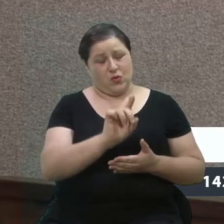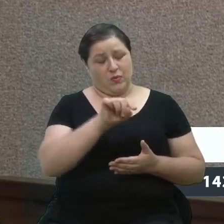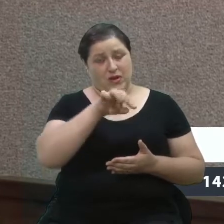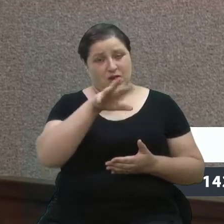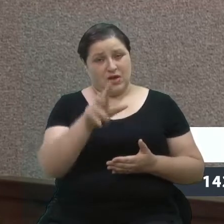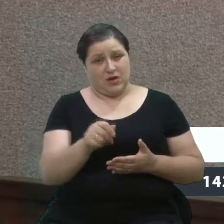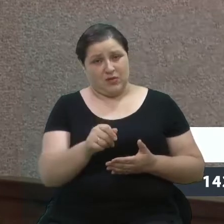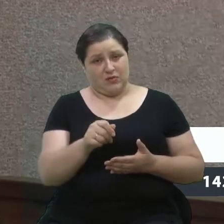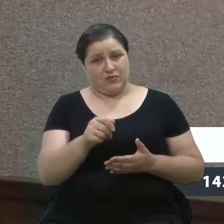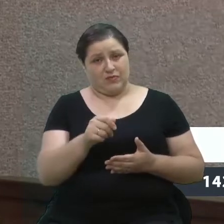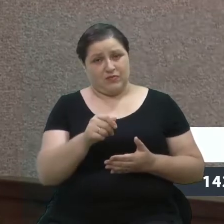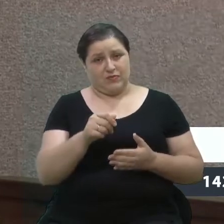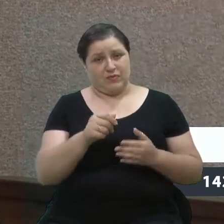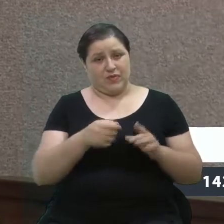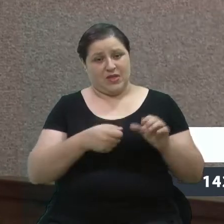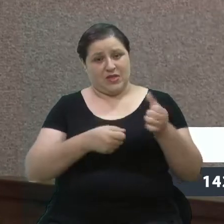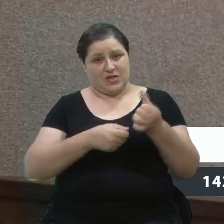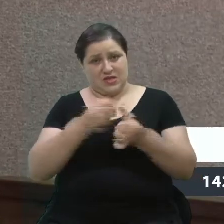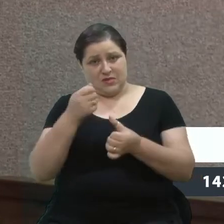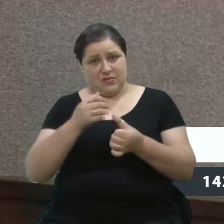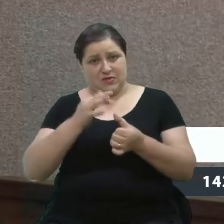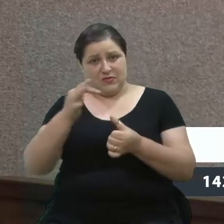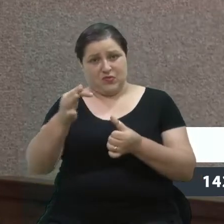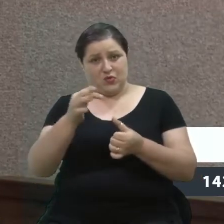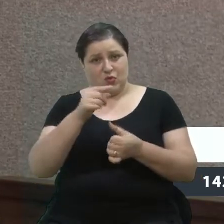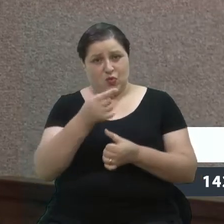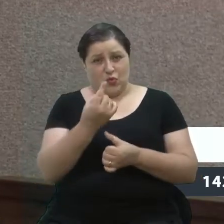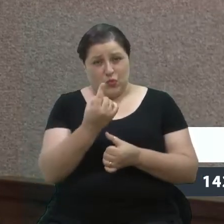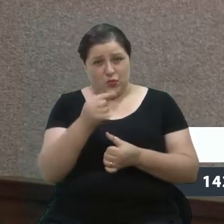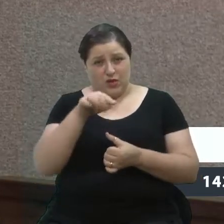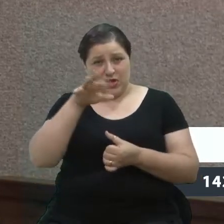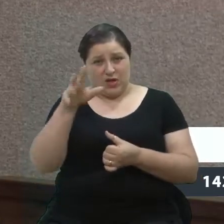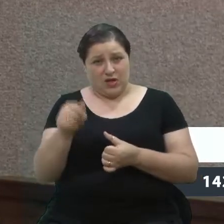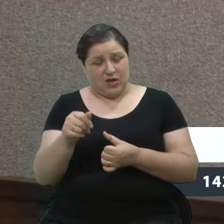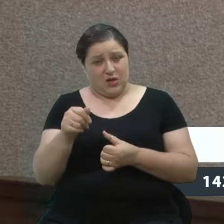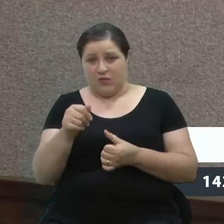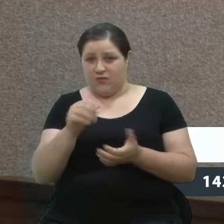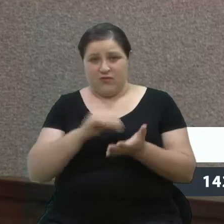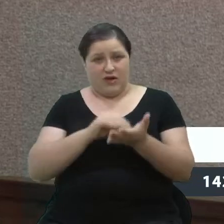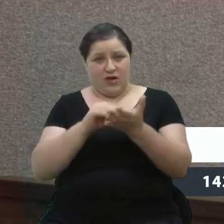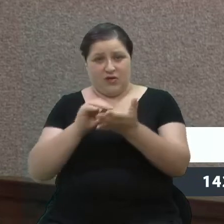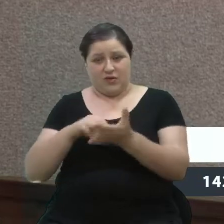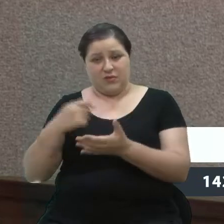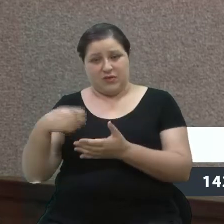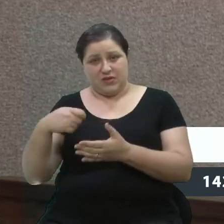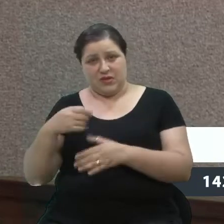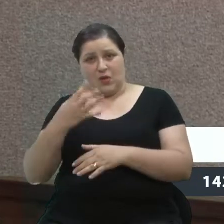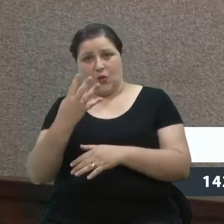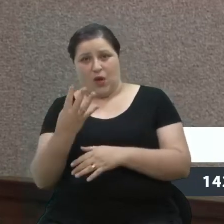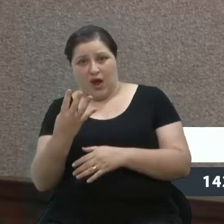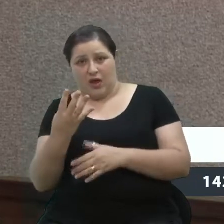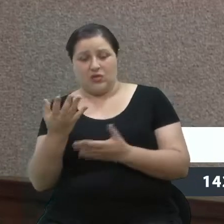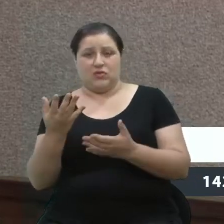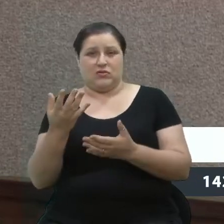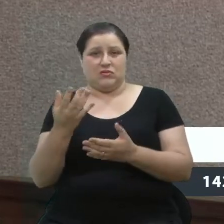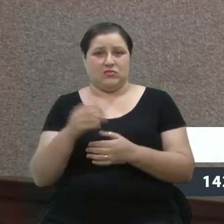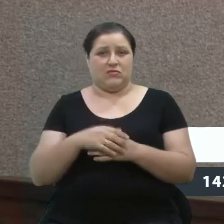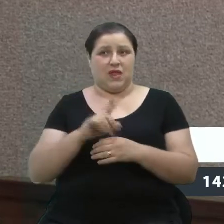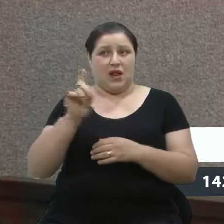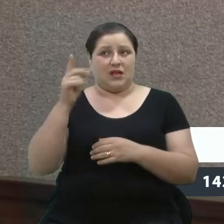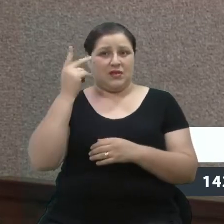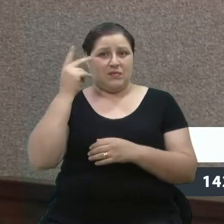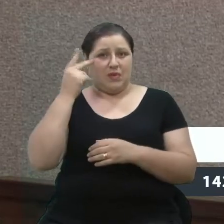absoluta que 1 milhão não vai mais ser suficiente. Aí vai ser 2, aí vai ser 4, aí vai ser 6. Em São Paulo começou com 2,9